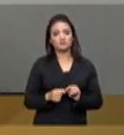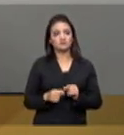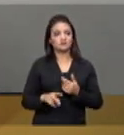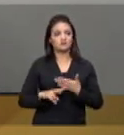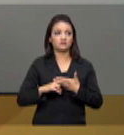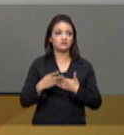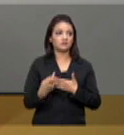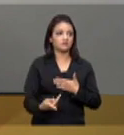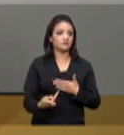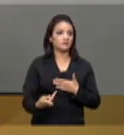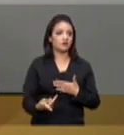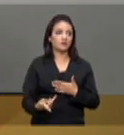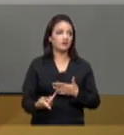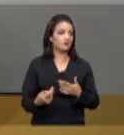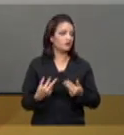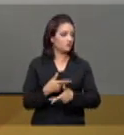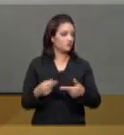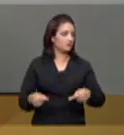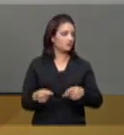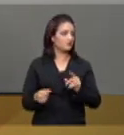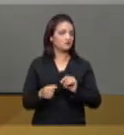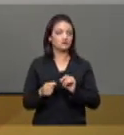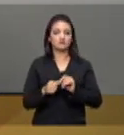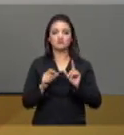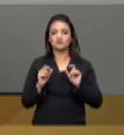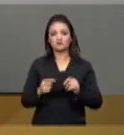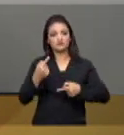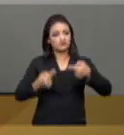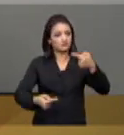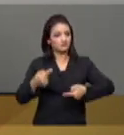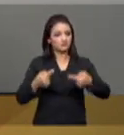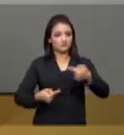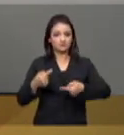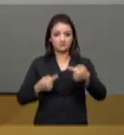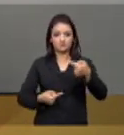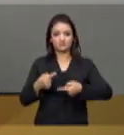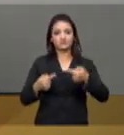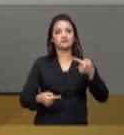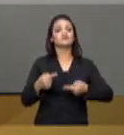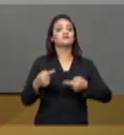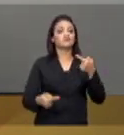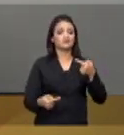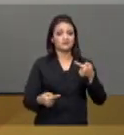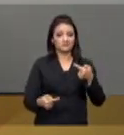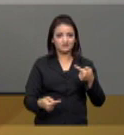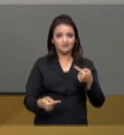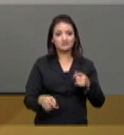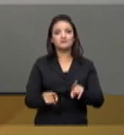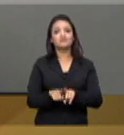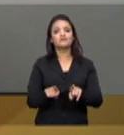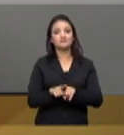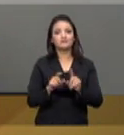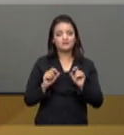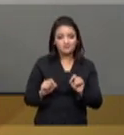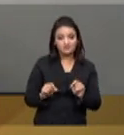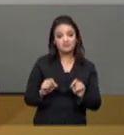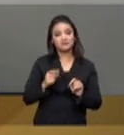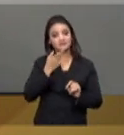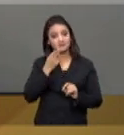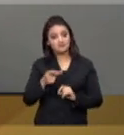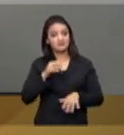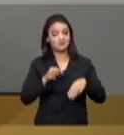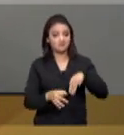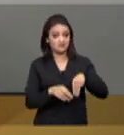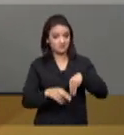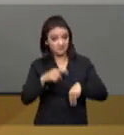partes, circunstância que foi expressamente discutida naquela sentada, tendo então considerado o ministro Gilmar Mendes,